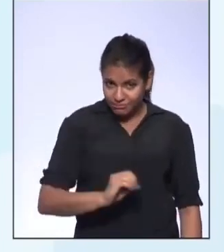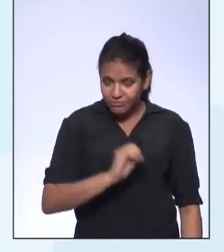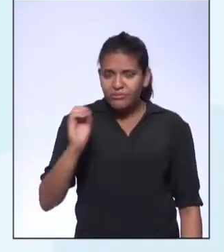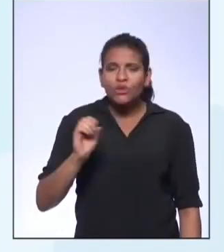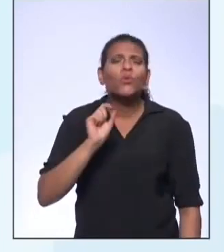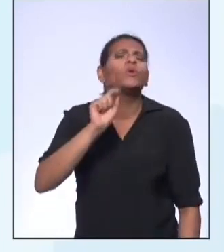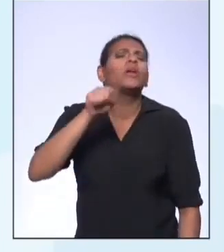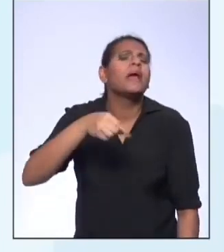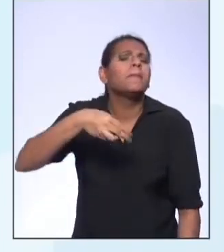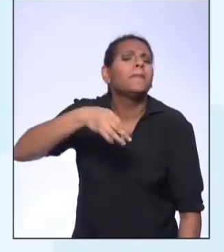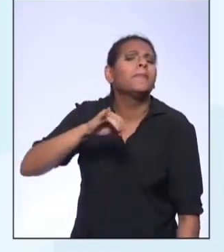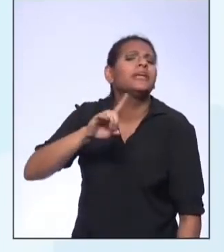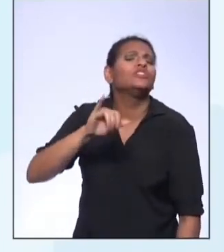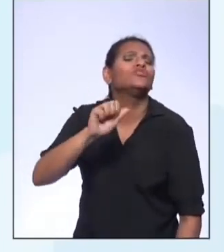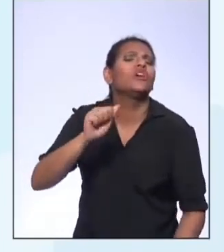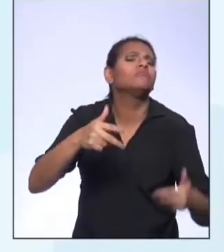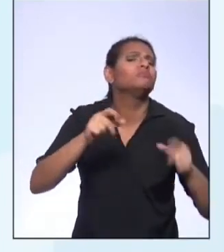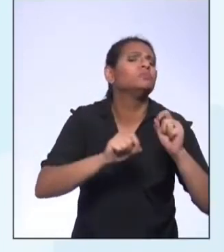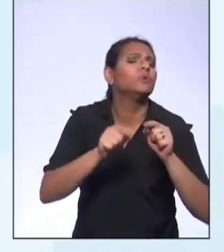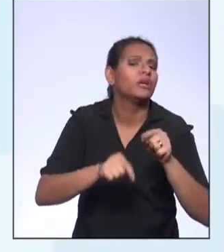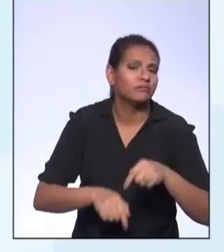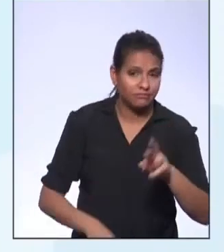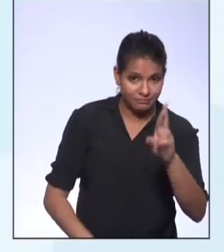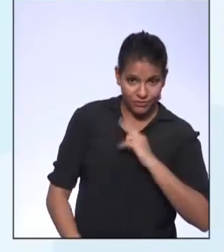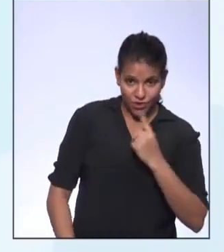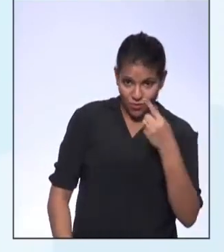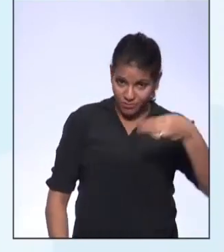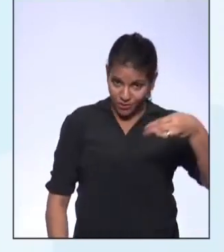Um minutinho para vocês responderem.